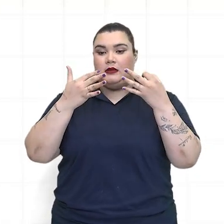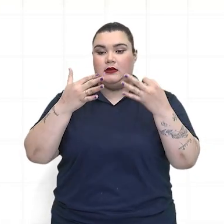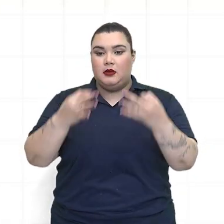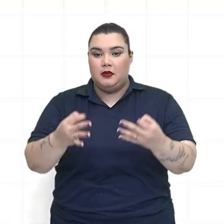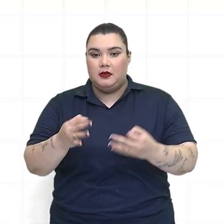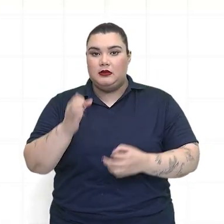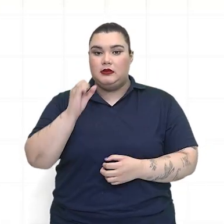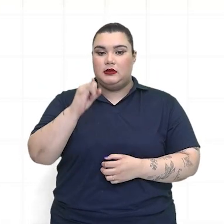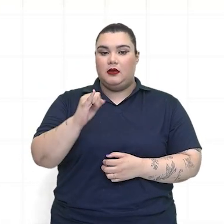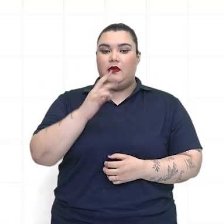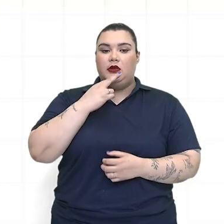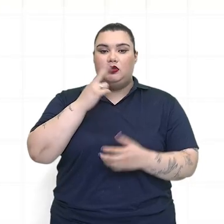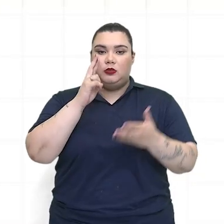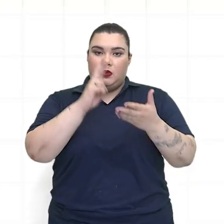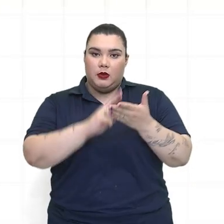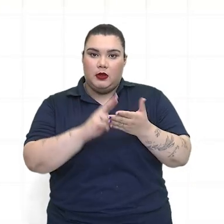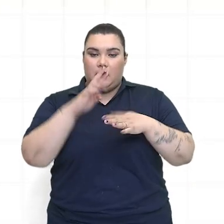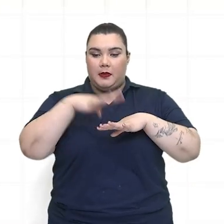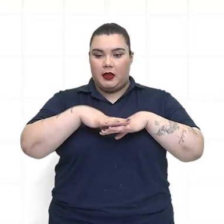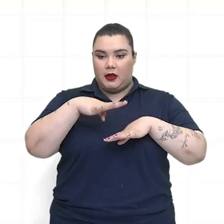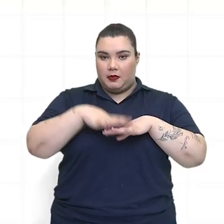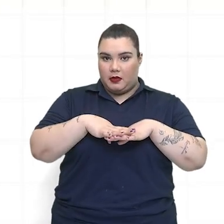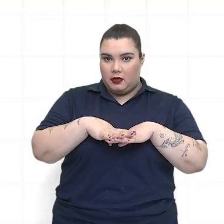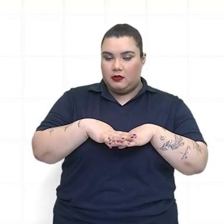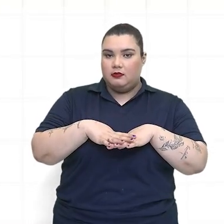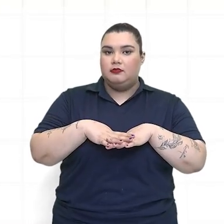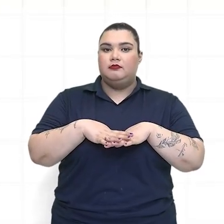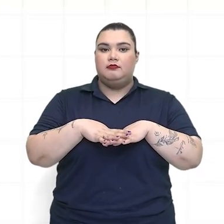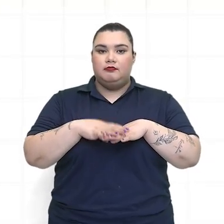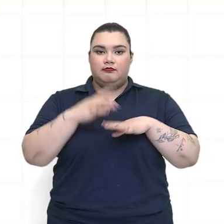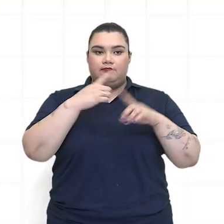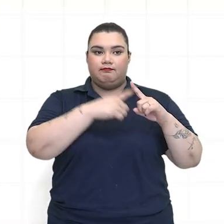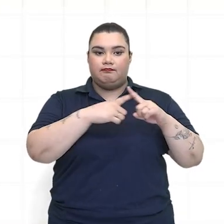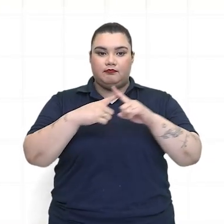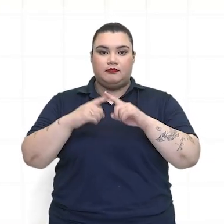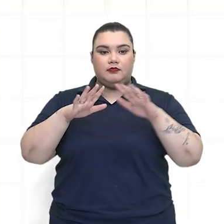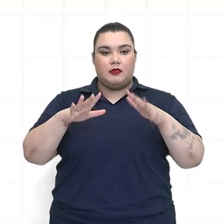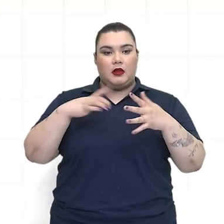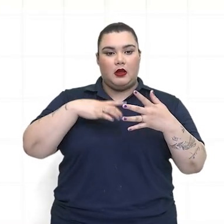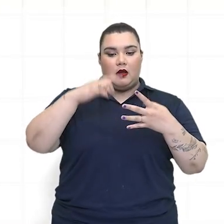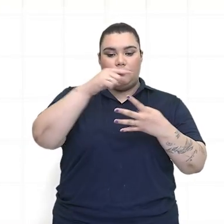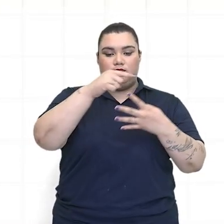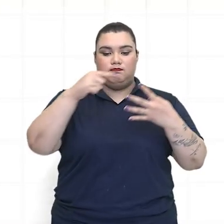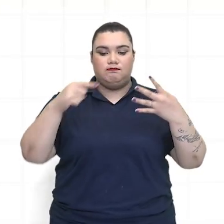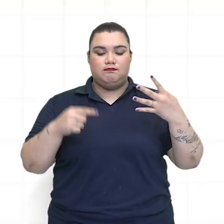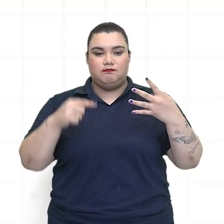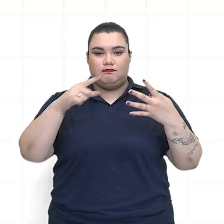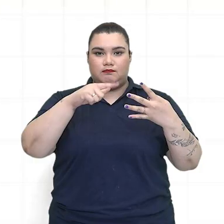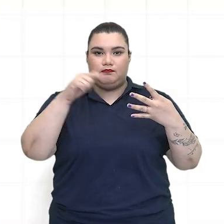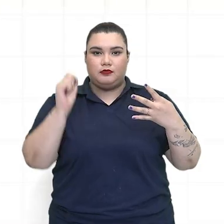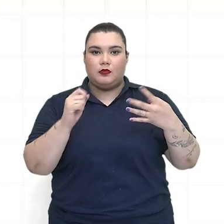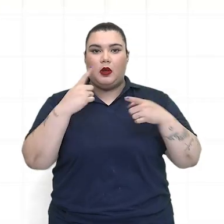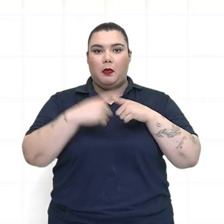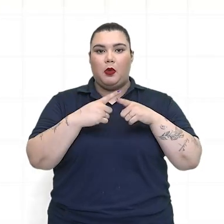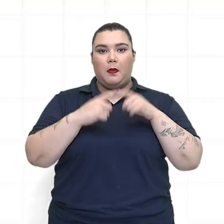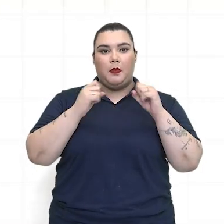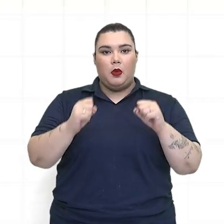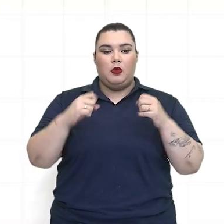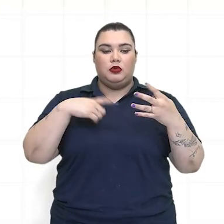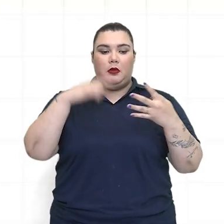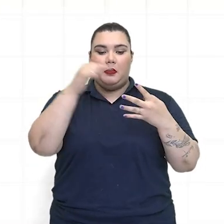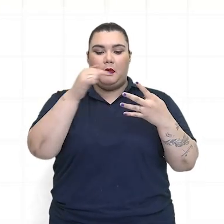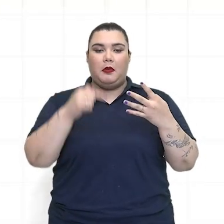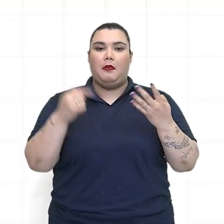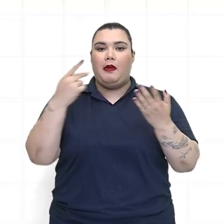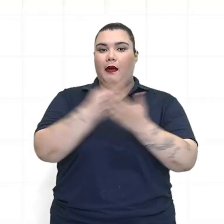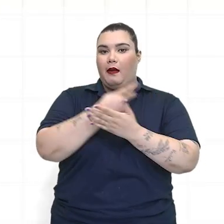ao se resolver problemas, né, de múltipla escolha com os distratores. Olha só. Logo de